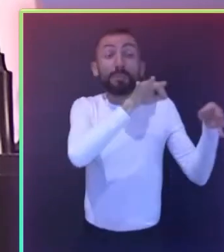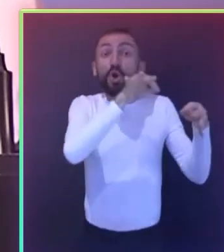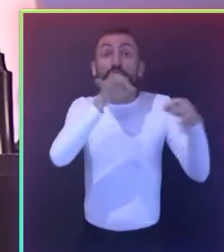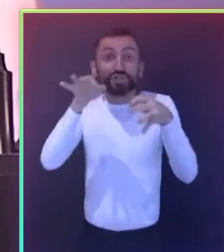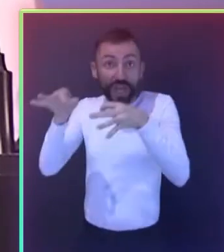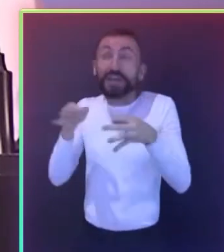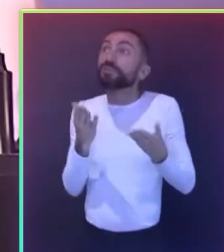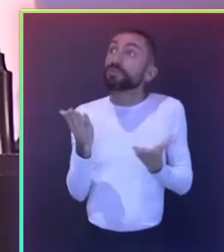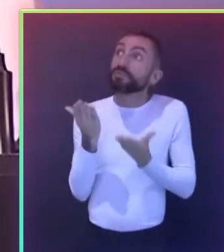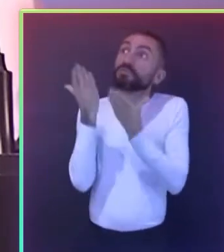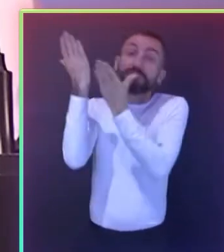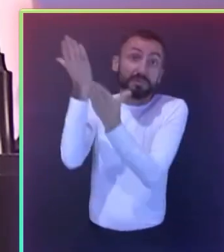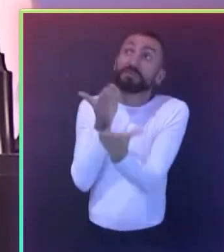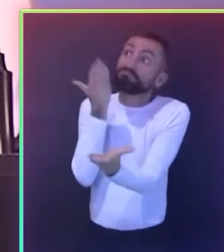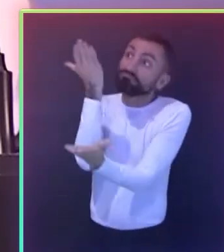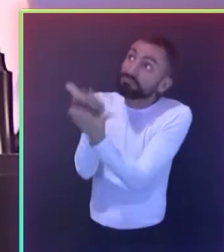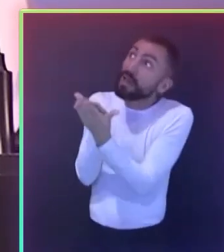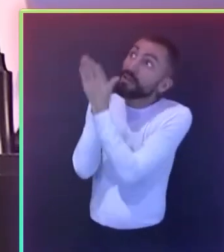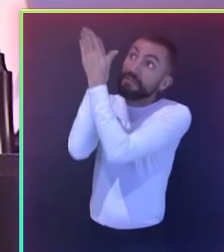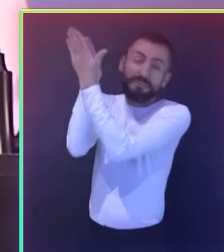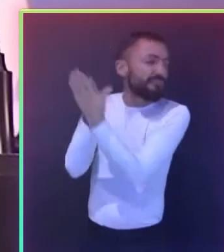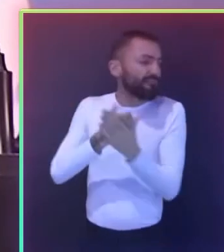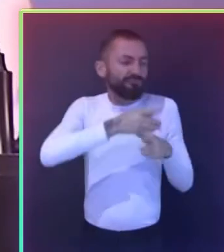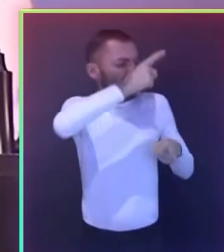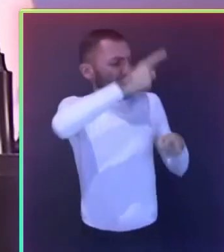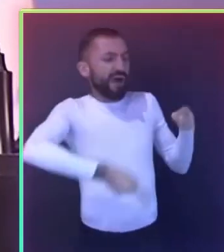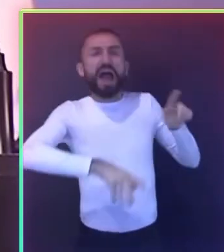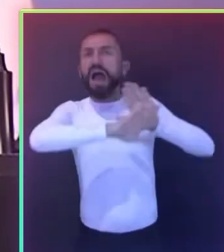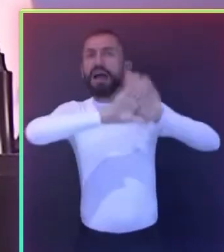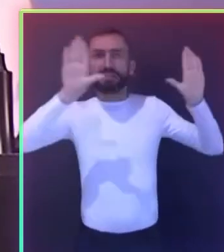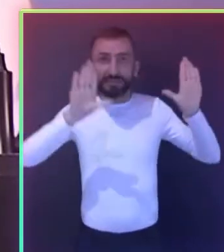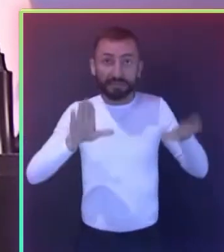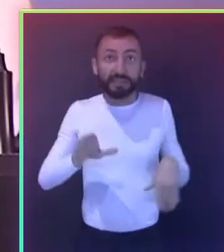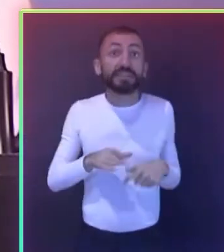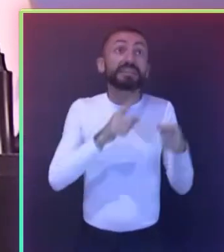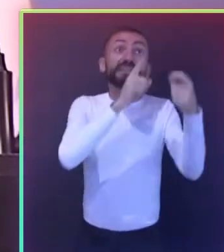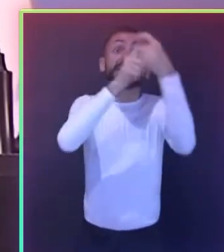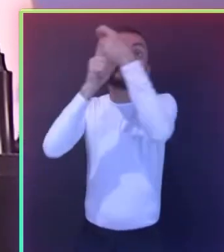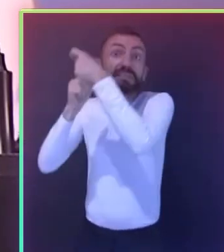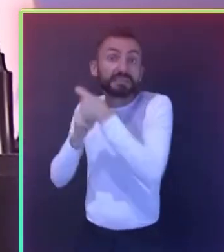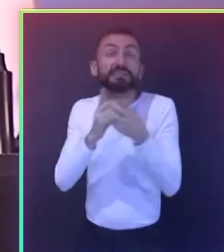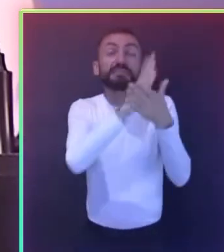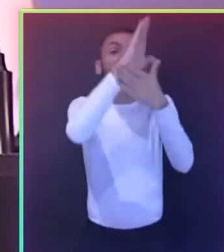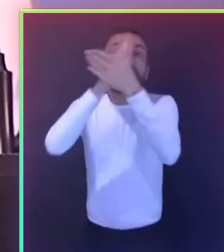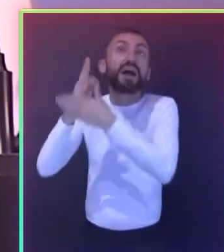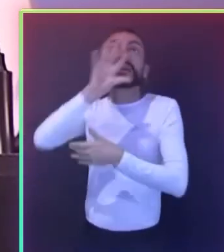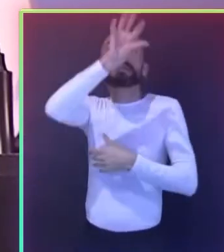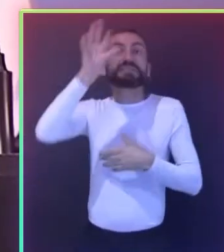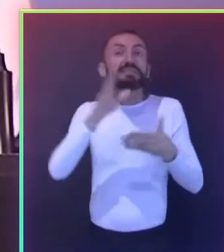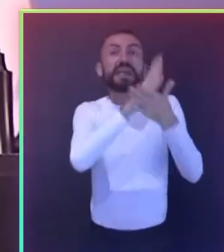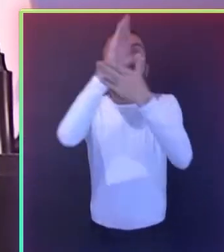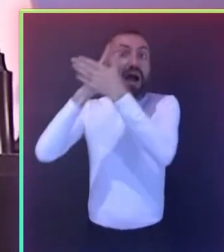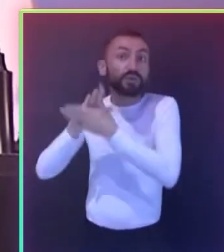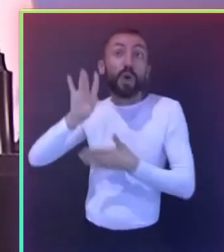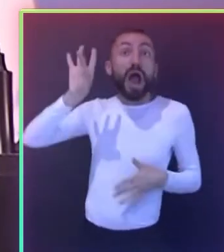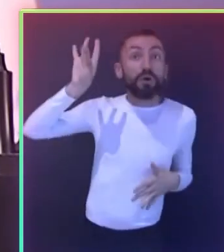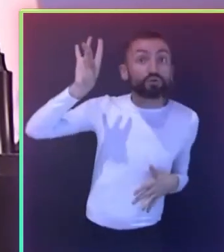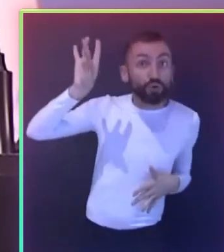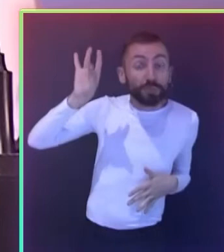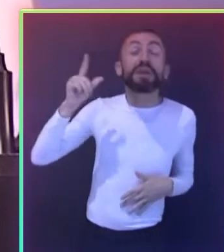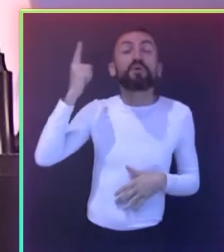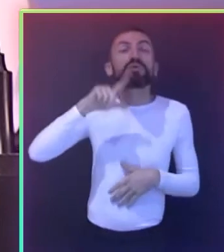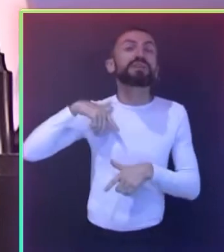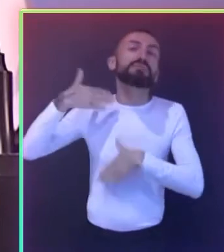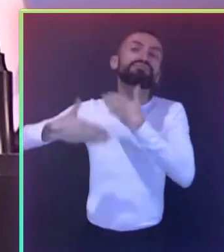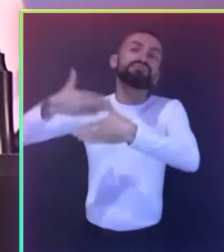vetados autonomia dos estados e municípios permitia governar em meio desgoverno permite que São Paulo Sai na frente